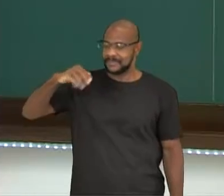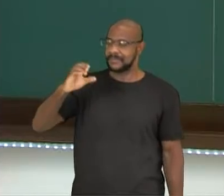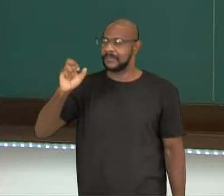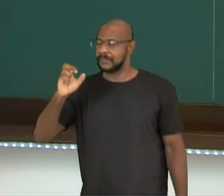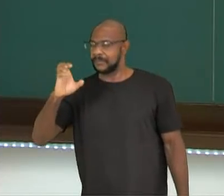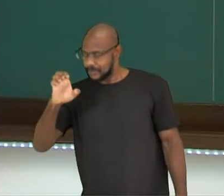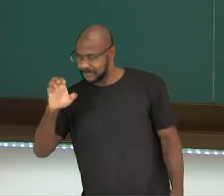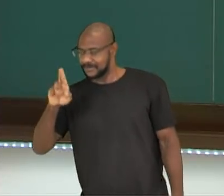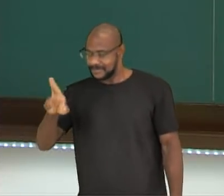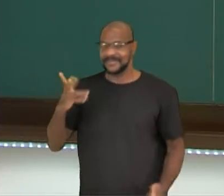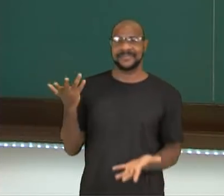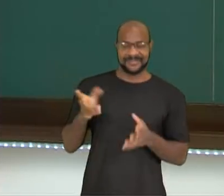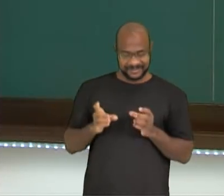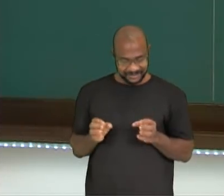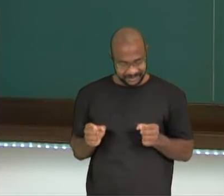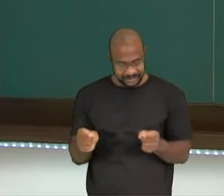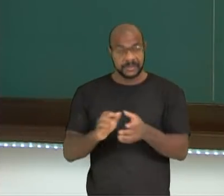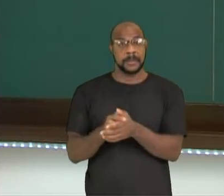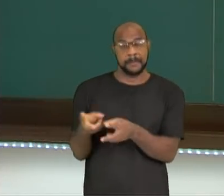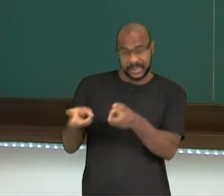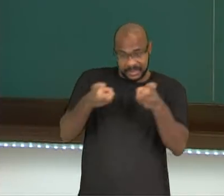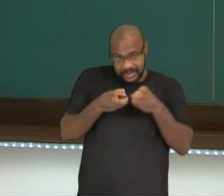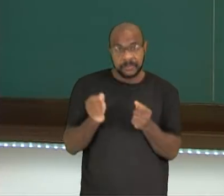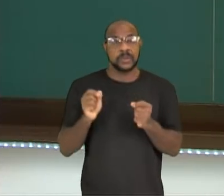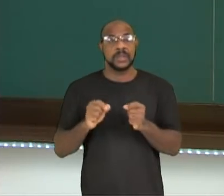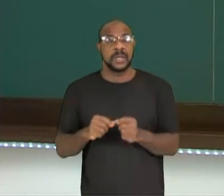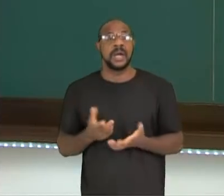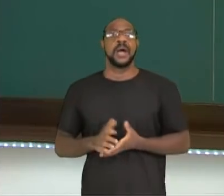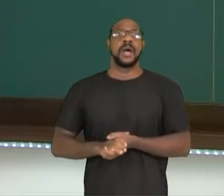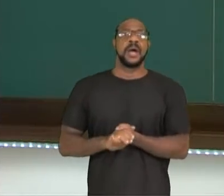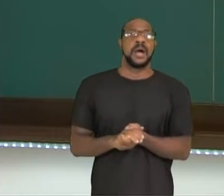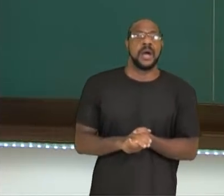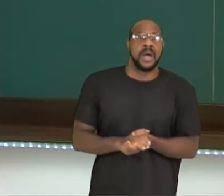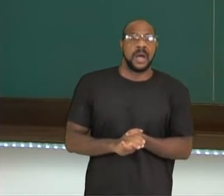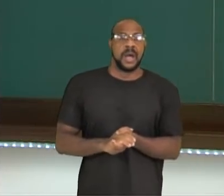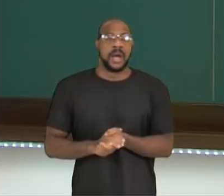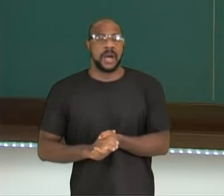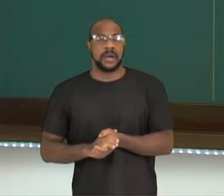Percebam aqui que, segundo a Organização Mundial da Saúde, tá,